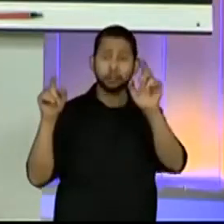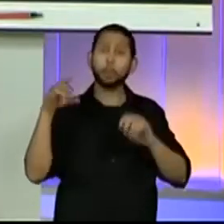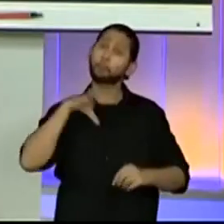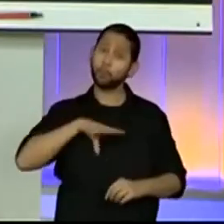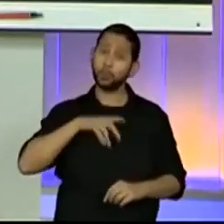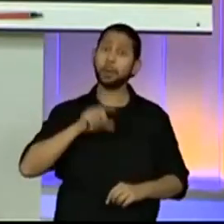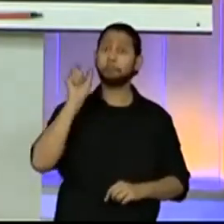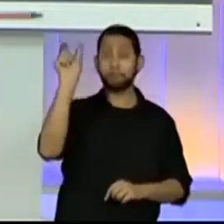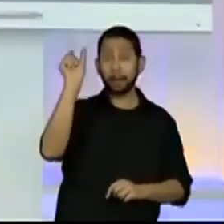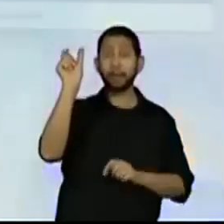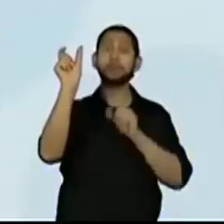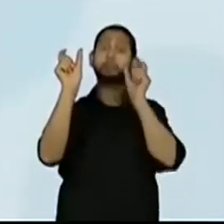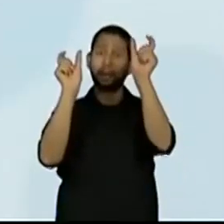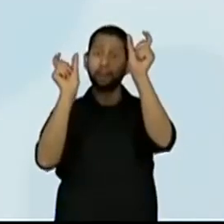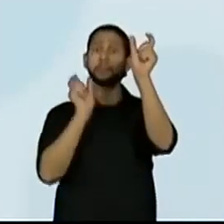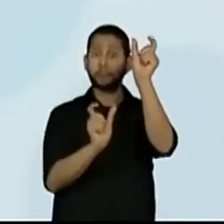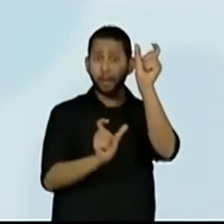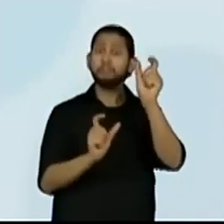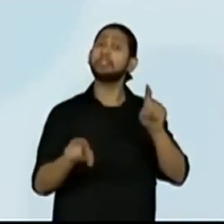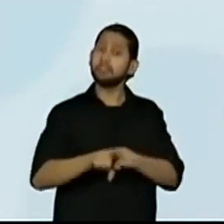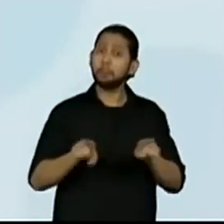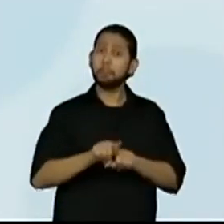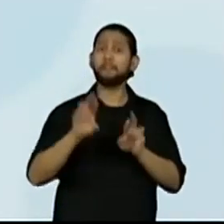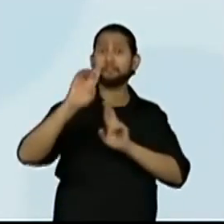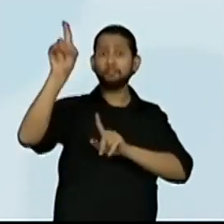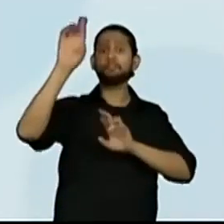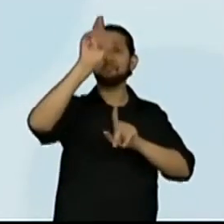A seca do Ceará.